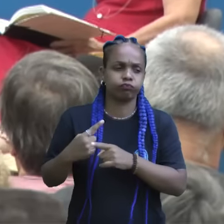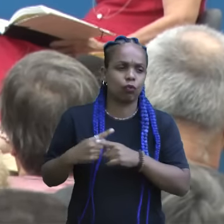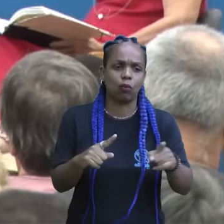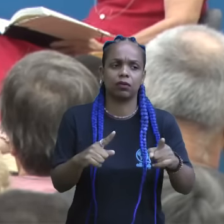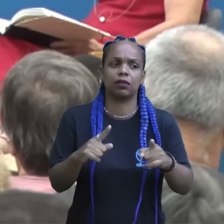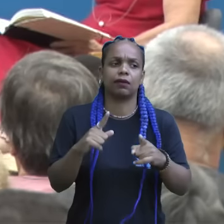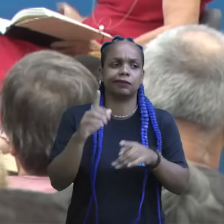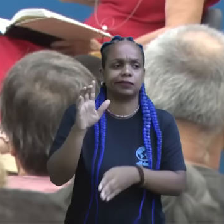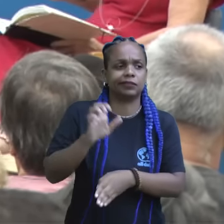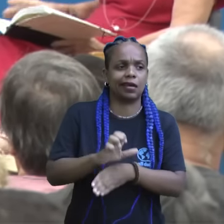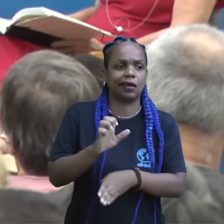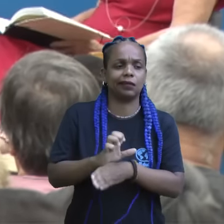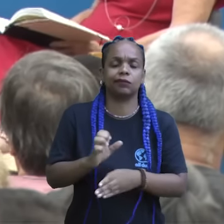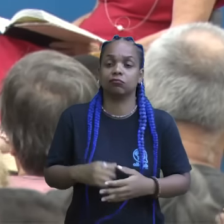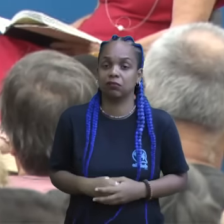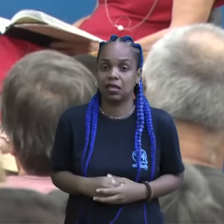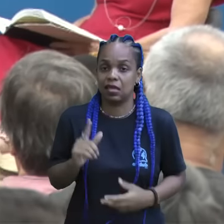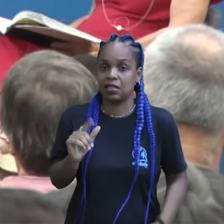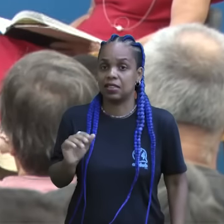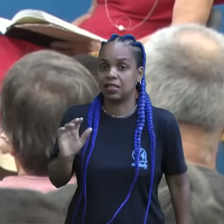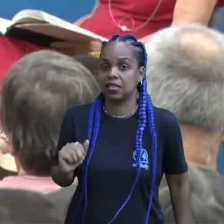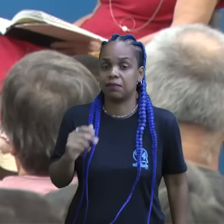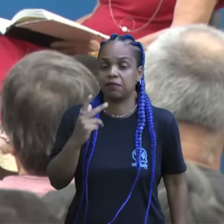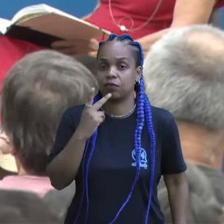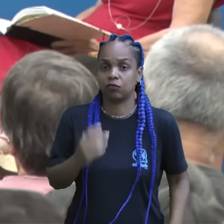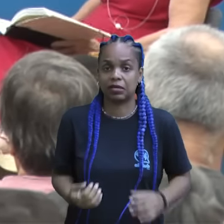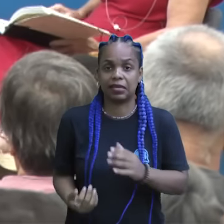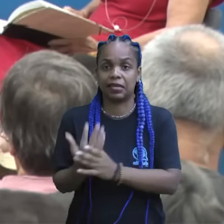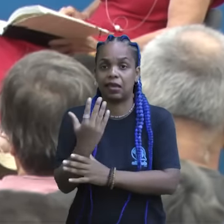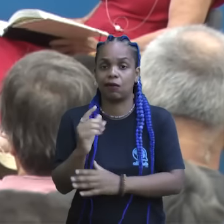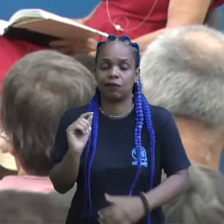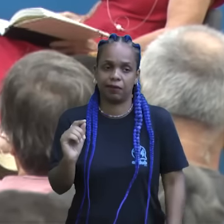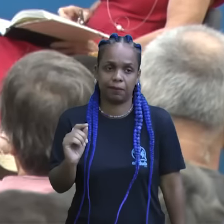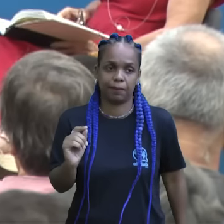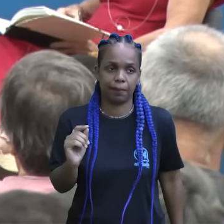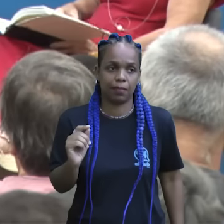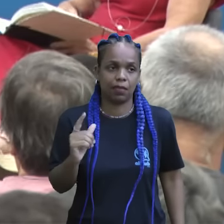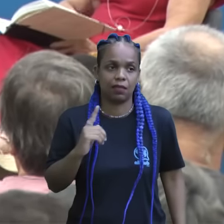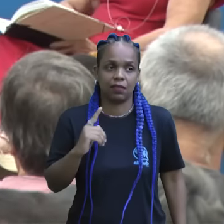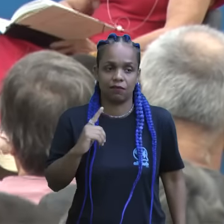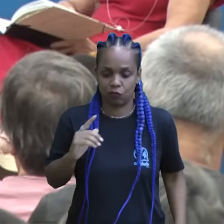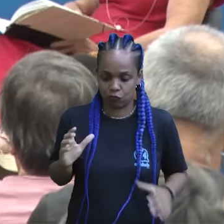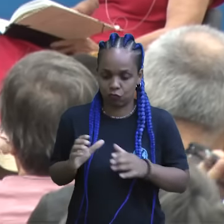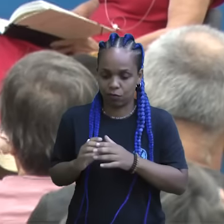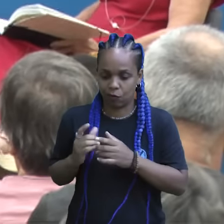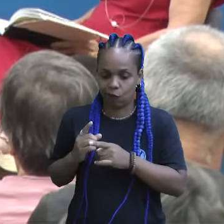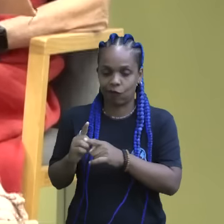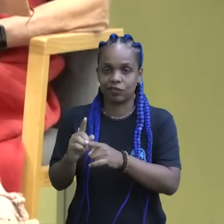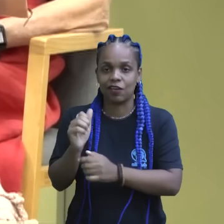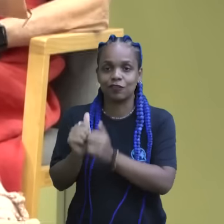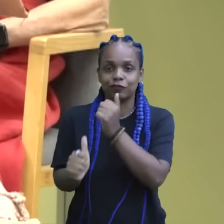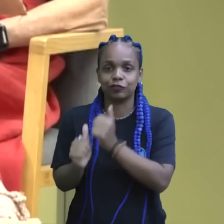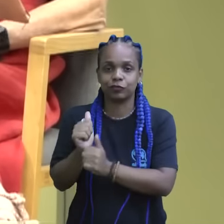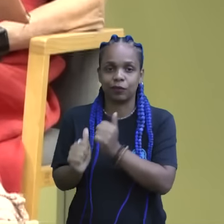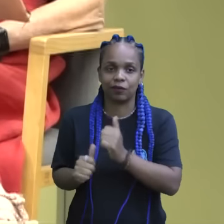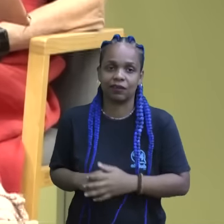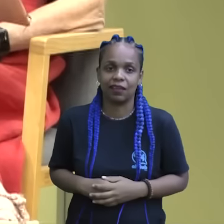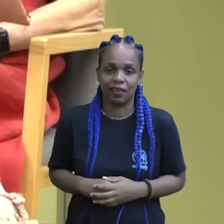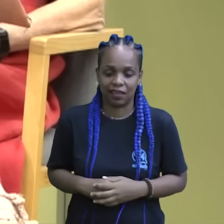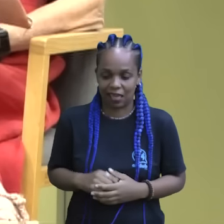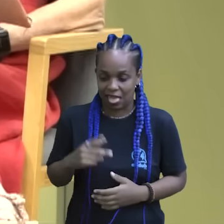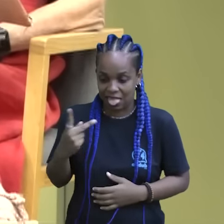anti-futebol. Eram ele mais três, mas tudo bem. Mas o argumento é muito bom, porque ele diz